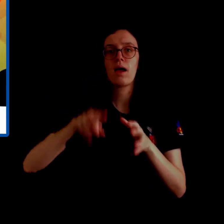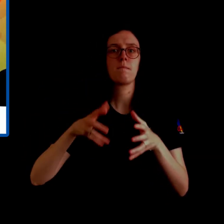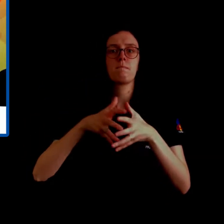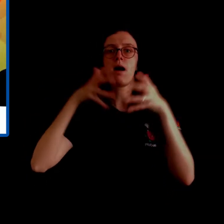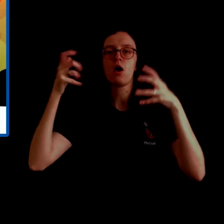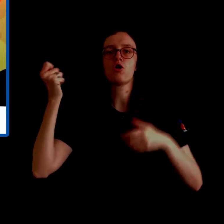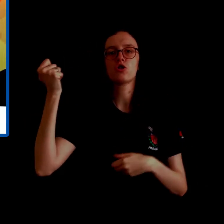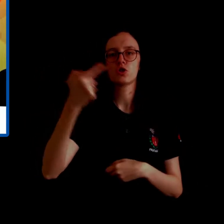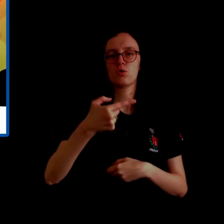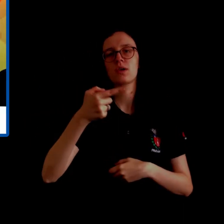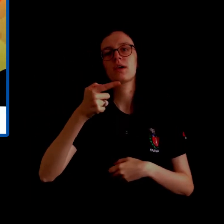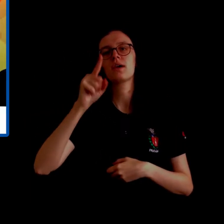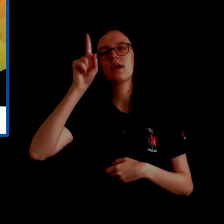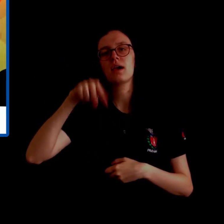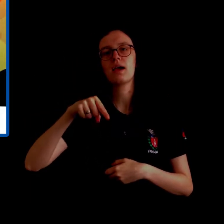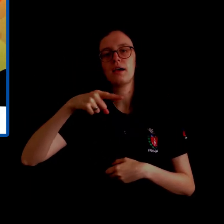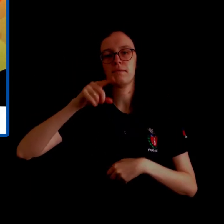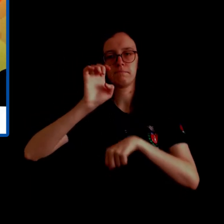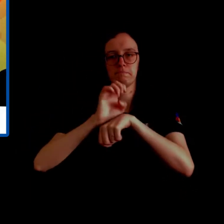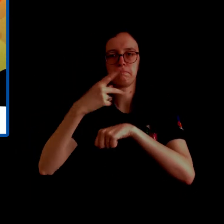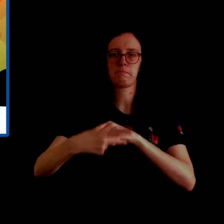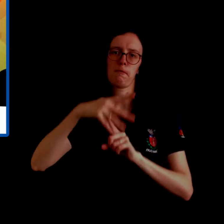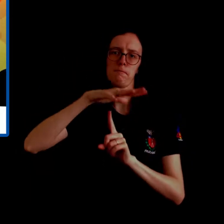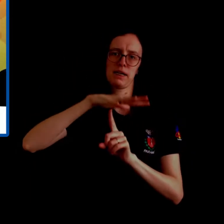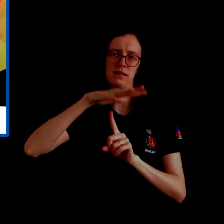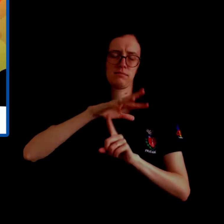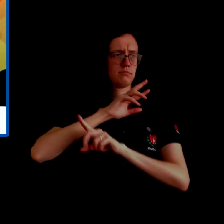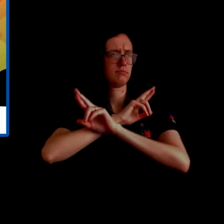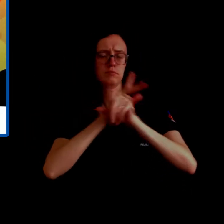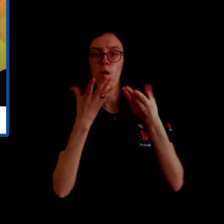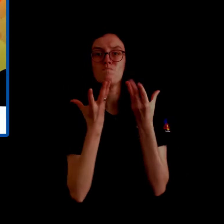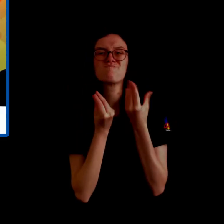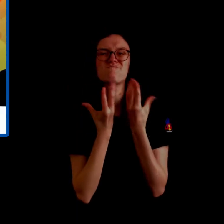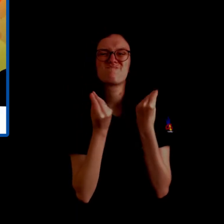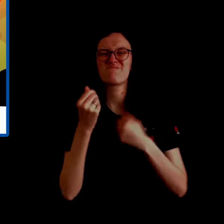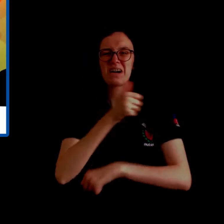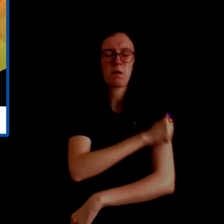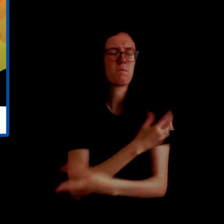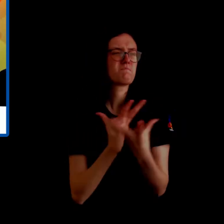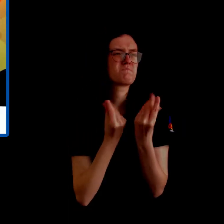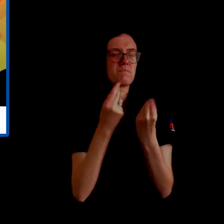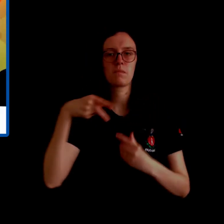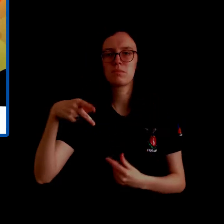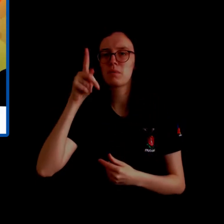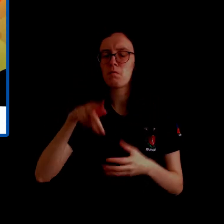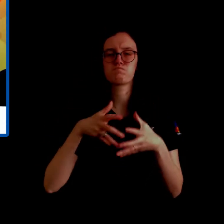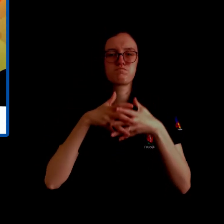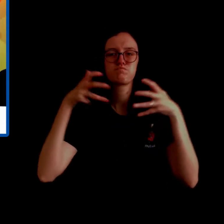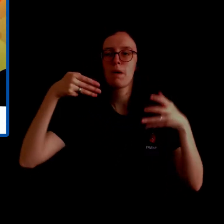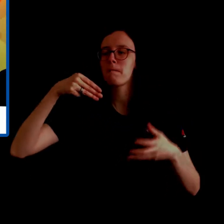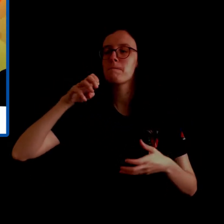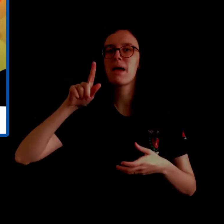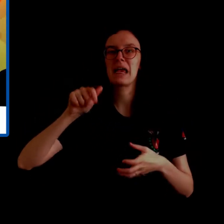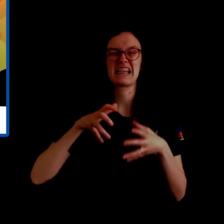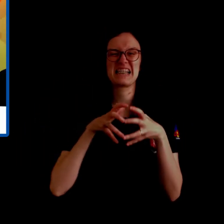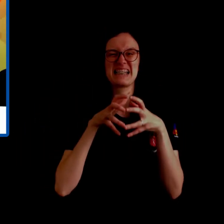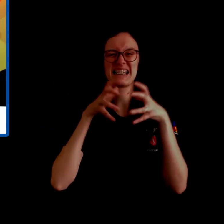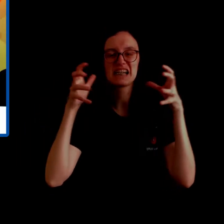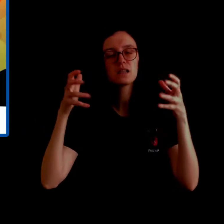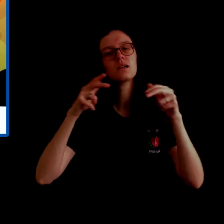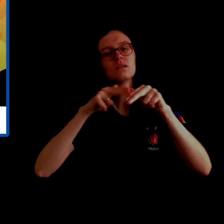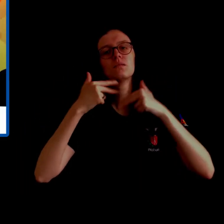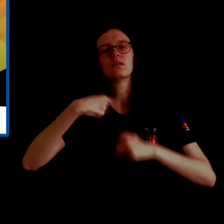quanto a operação do estado do Paraná. Então ela é muito grande, é uma operação mega complexa e por isso nós